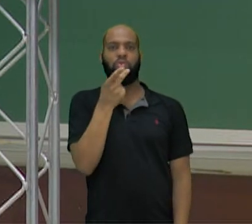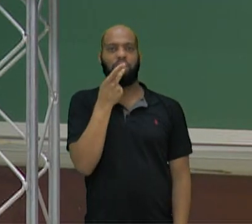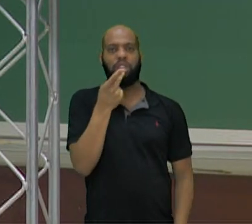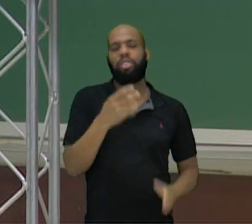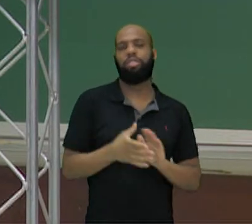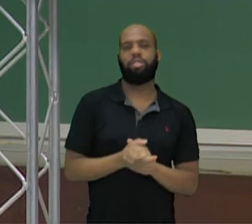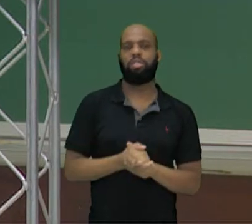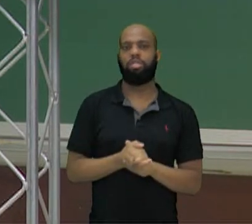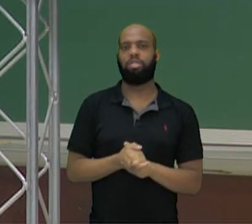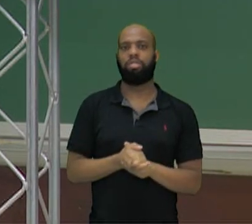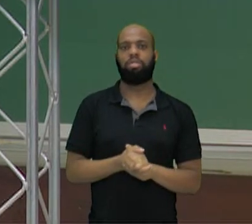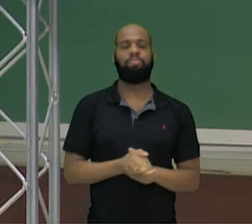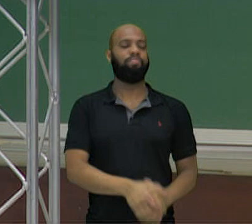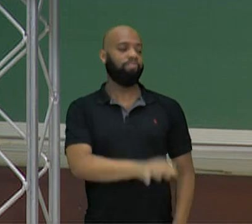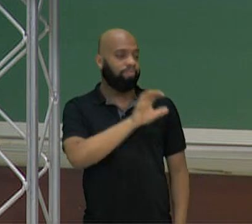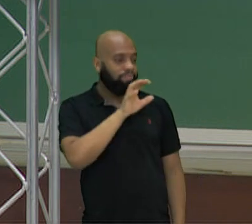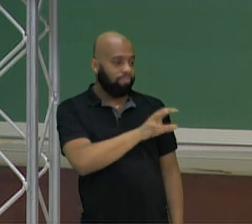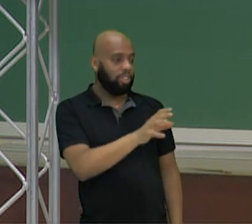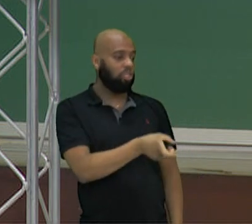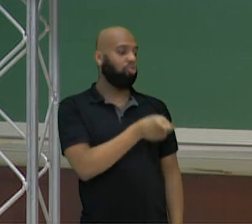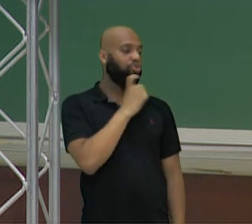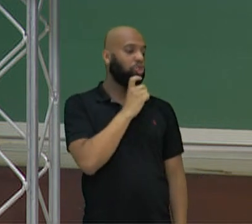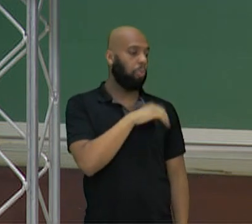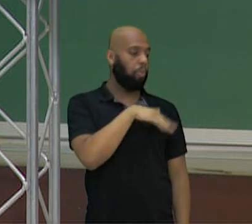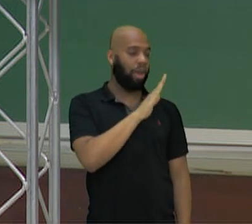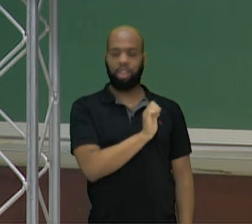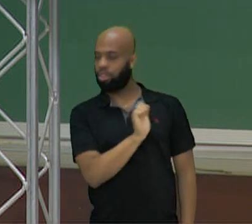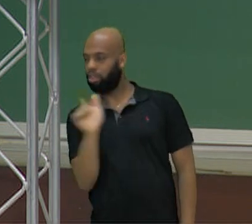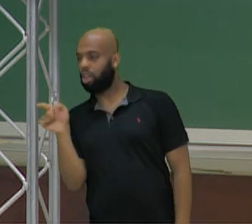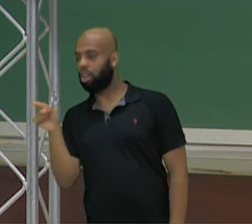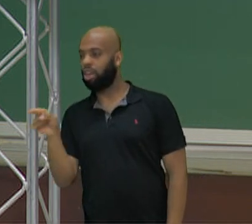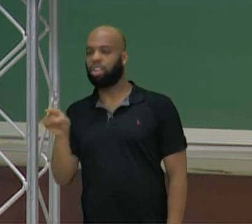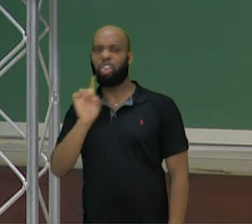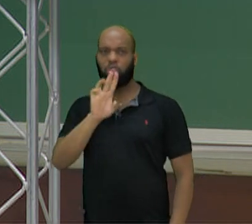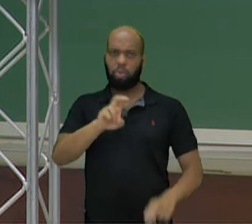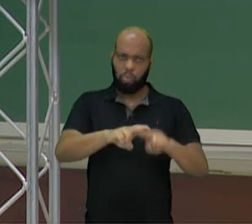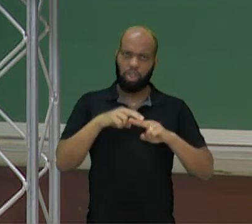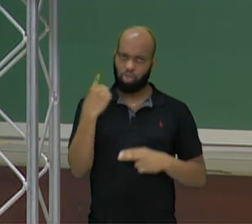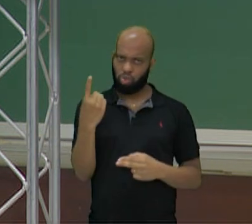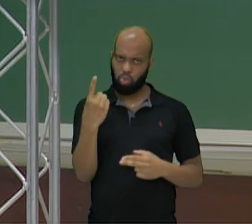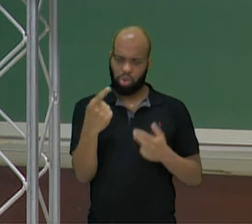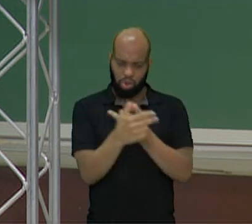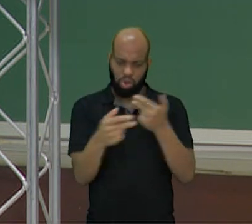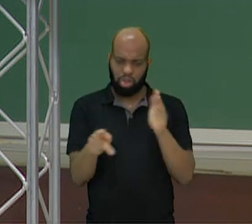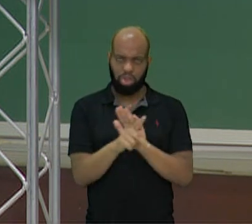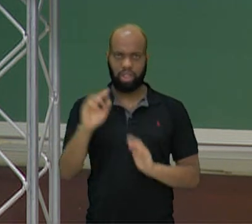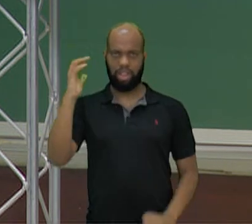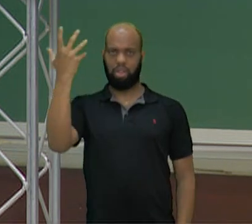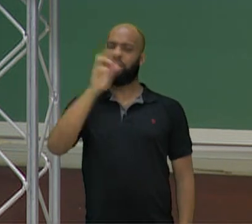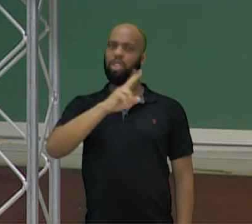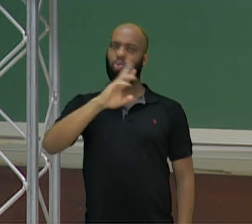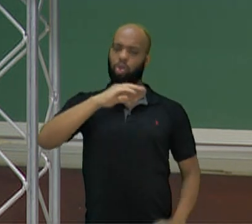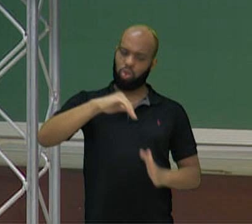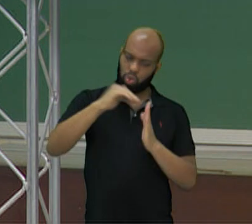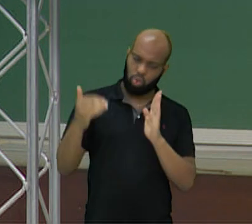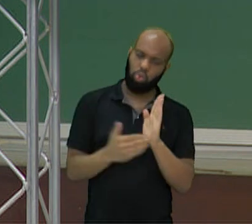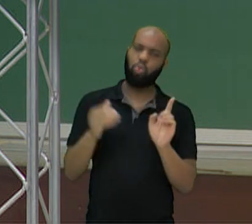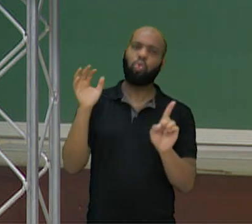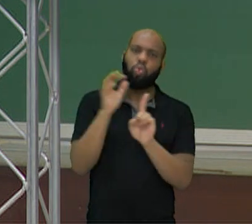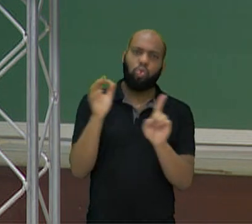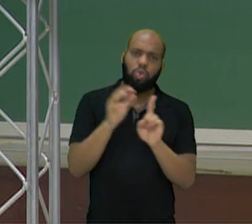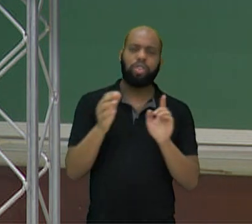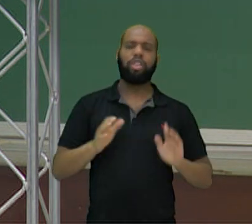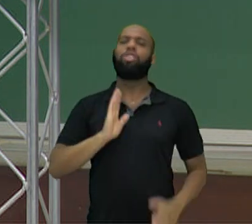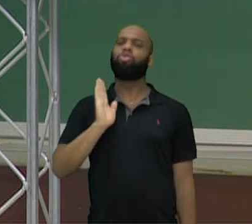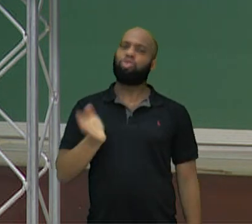afirmar que tal local é mais frio ou mais quente apenas por um fator climático. Não, são todos. E aí nós exploramos bem essa